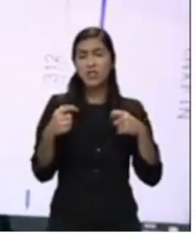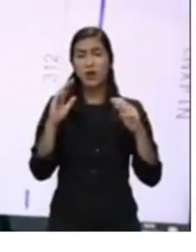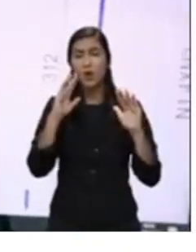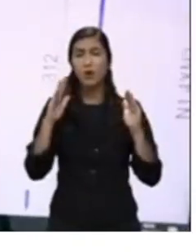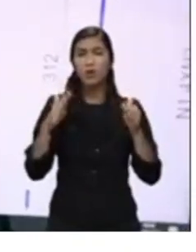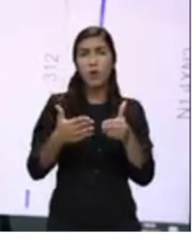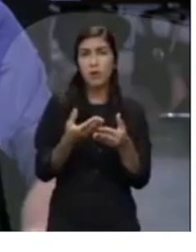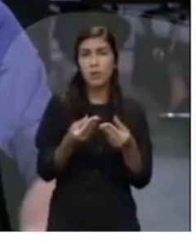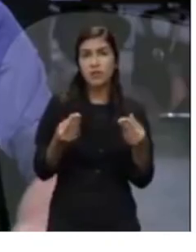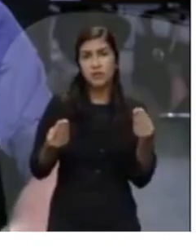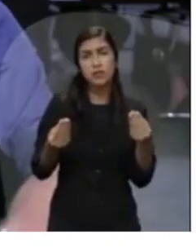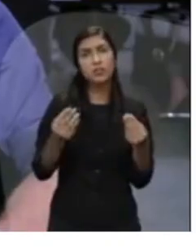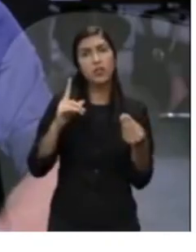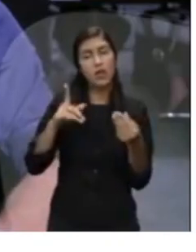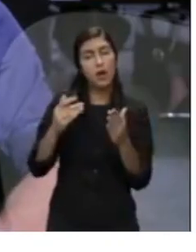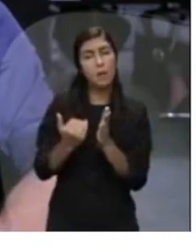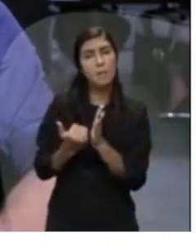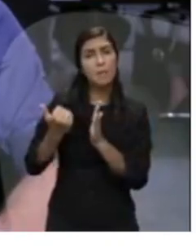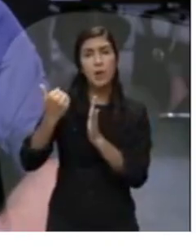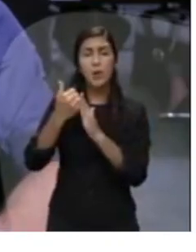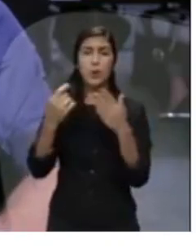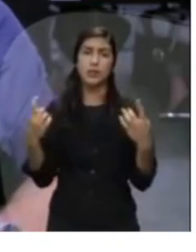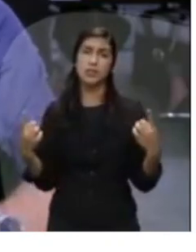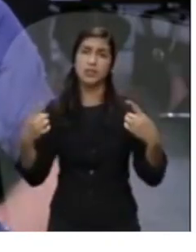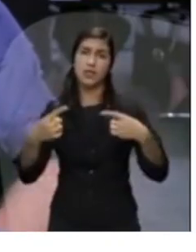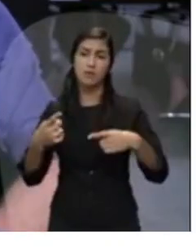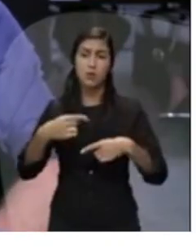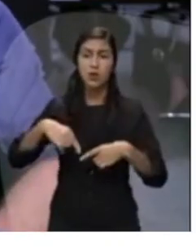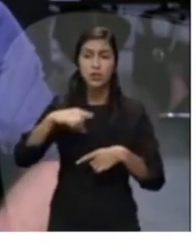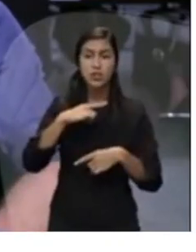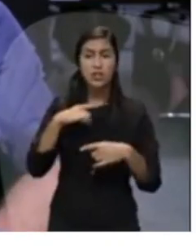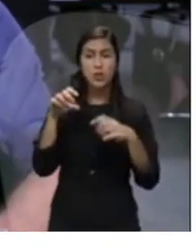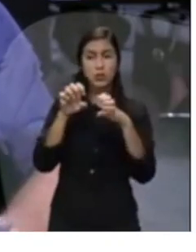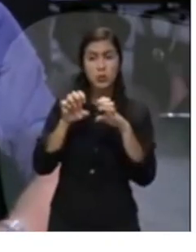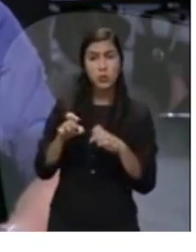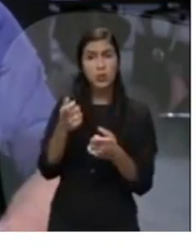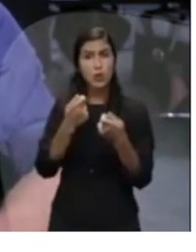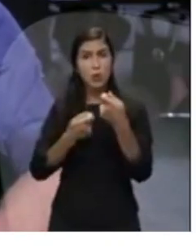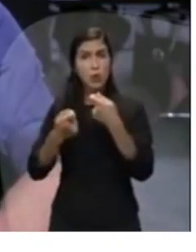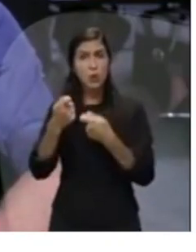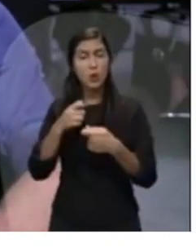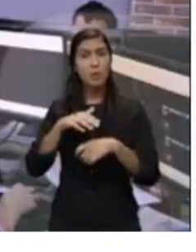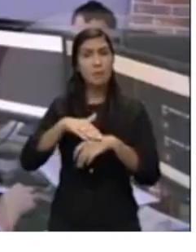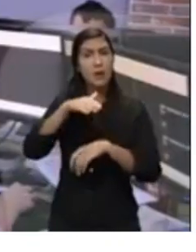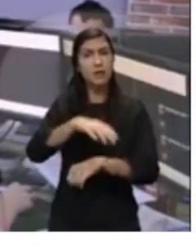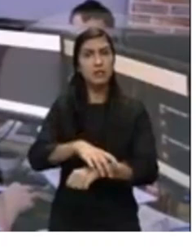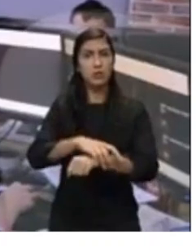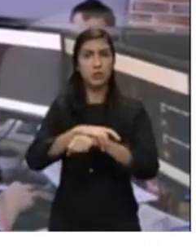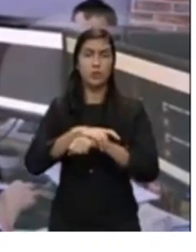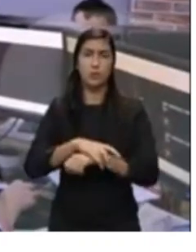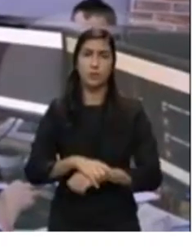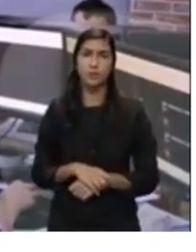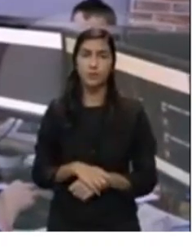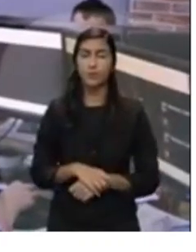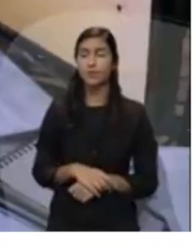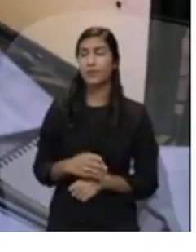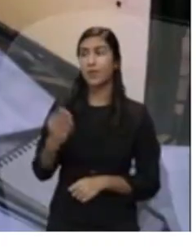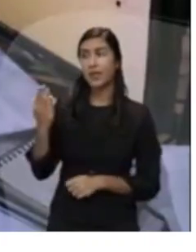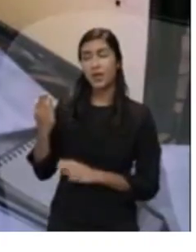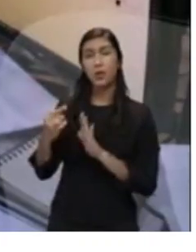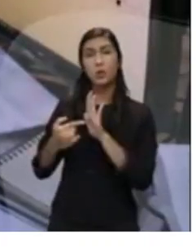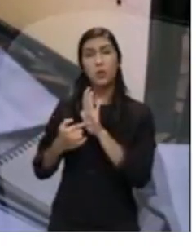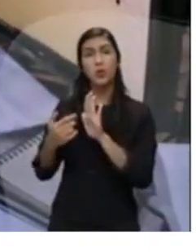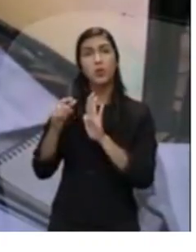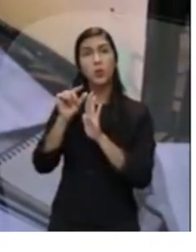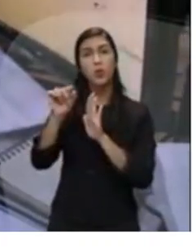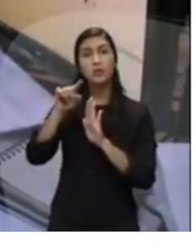bastante aqui, talvez seja um dos maiores desafios, para a gente ter uma estrutura econômica e também segura ao mesmo tempo. Raul aponta quais as